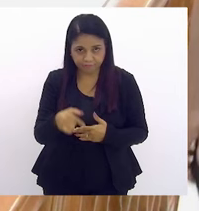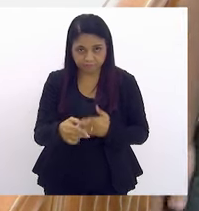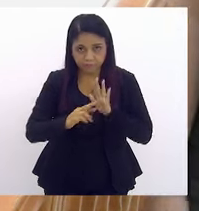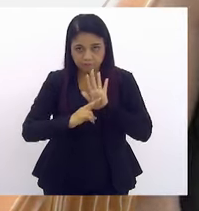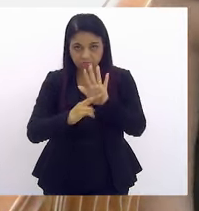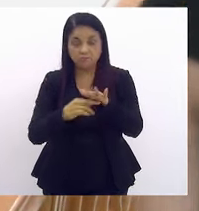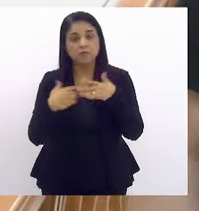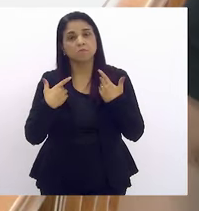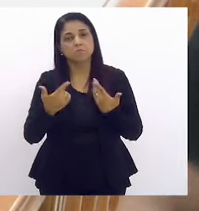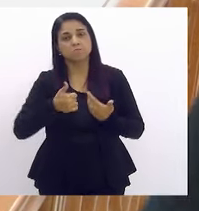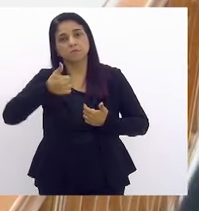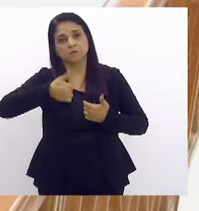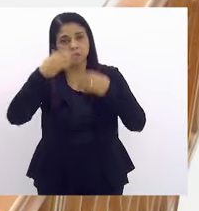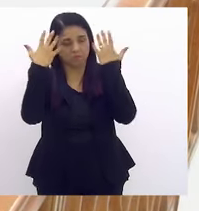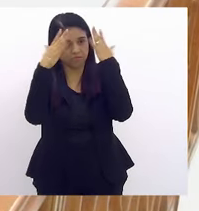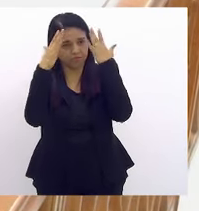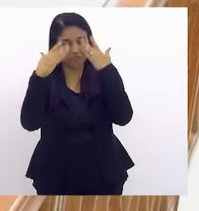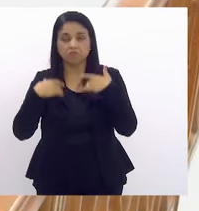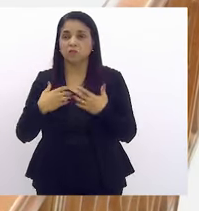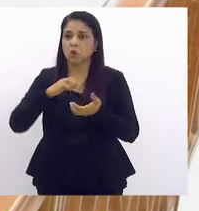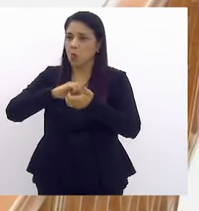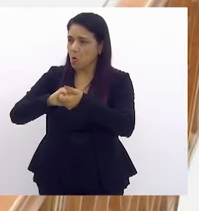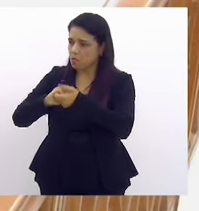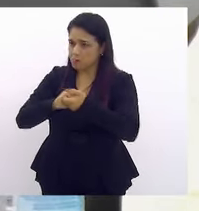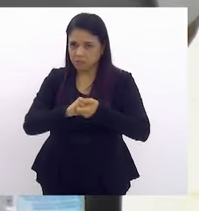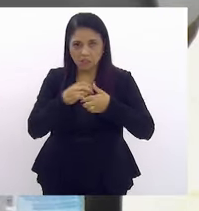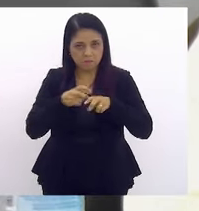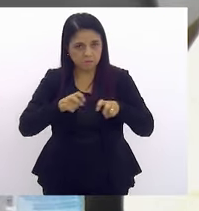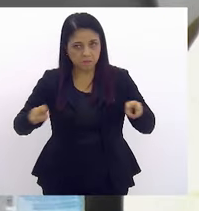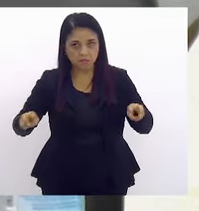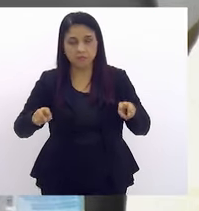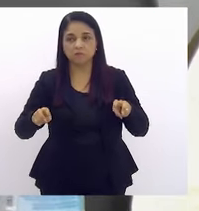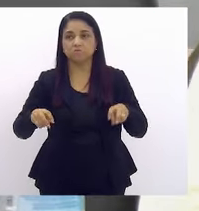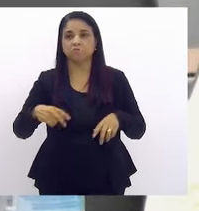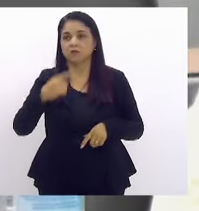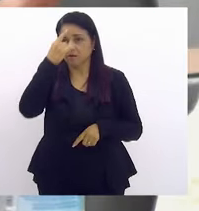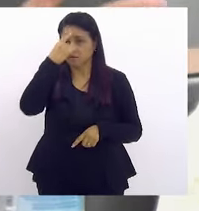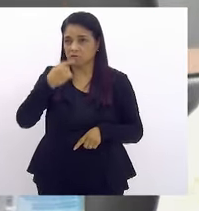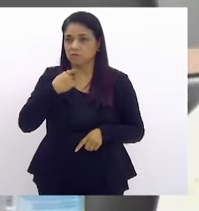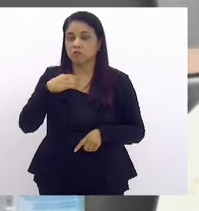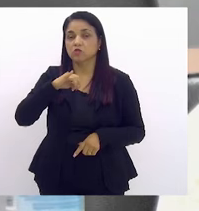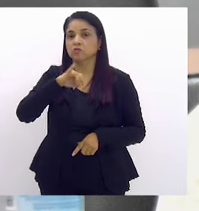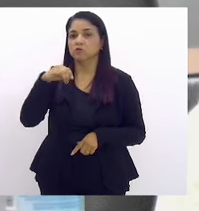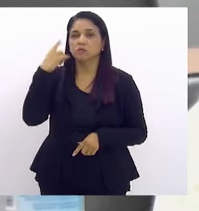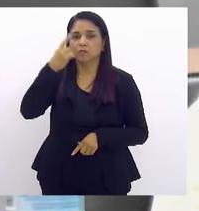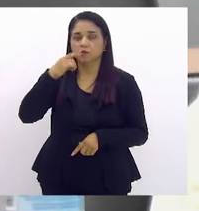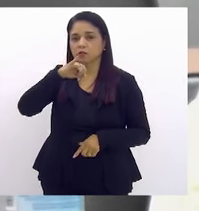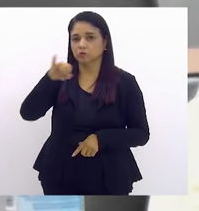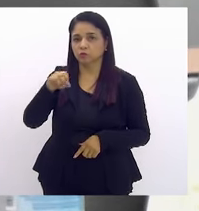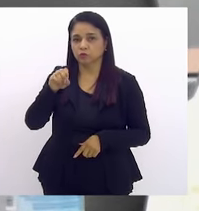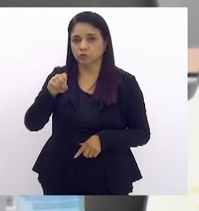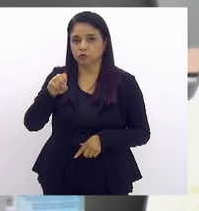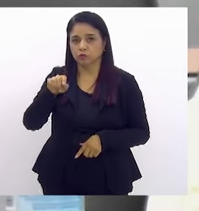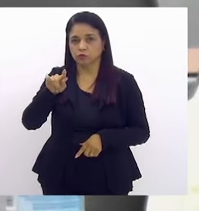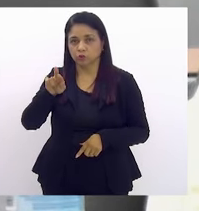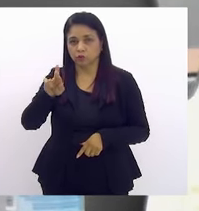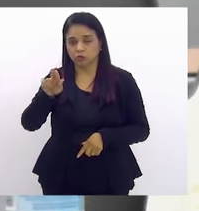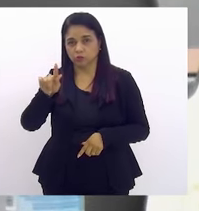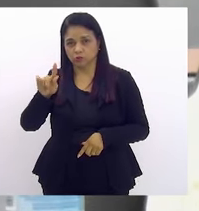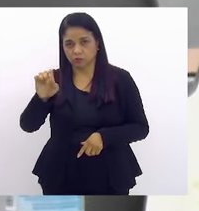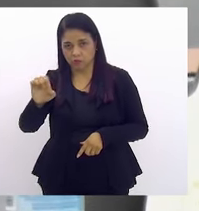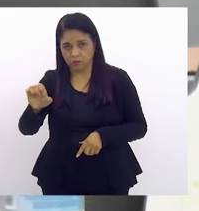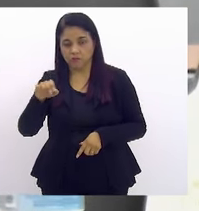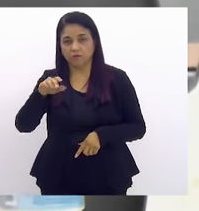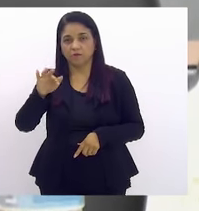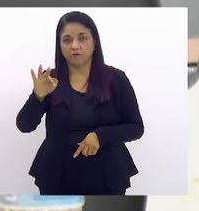e cumprimentar toda a mesa na figura do deputado Jorge Felipe Neto, parabenizar também a Câmara dos Vereadores e a Comissão de Defesa